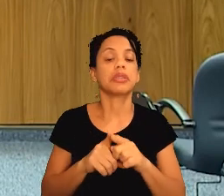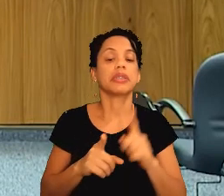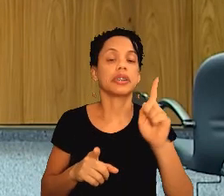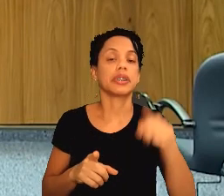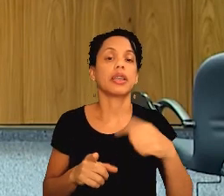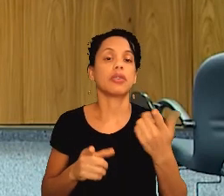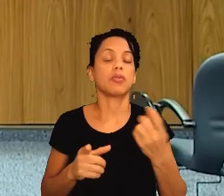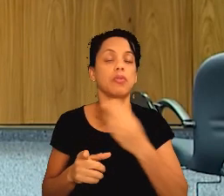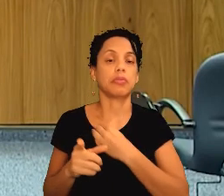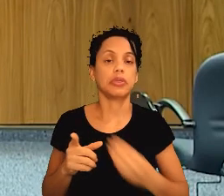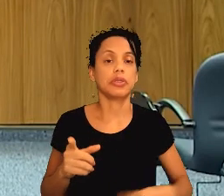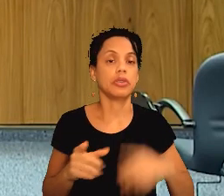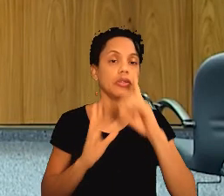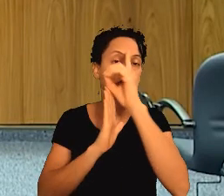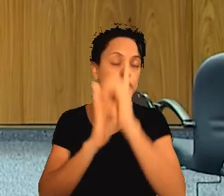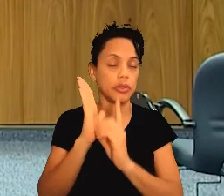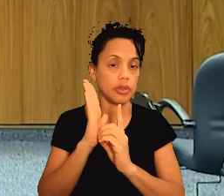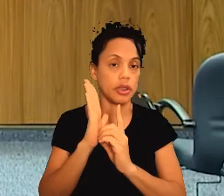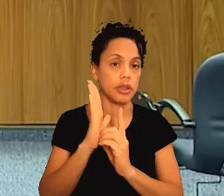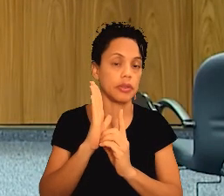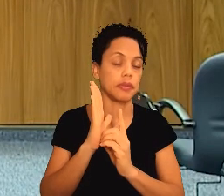argumento que o ministro Direito,